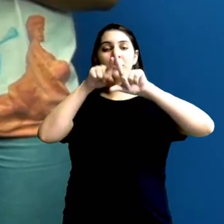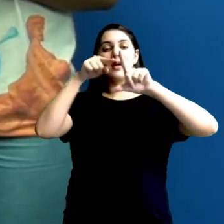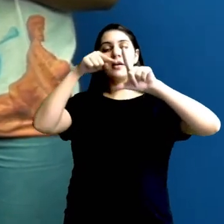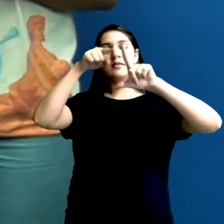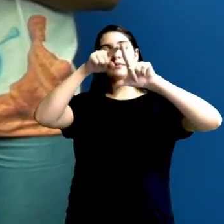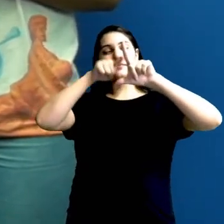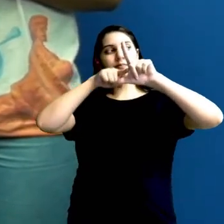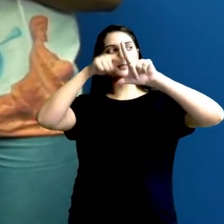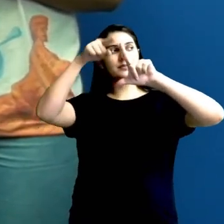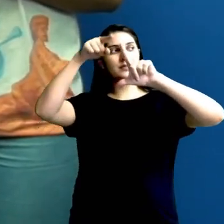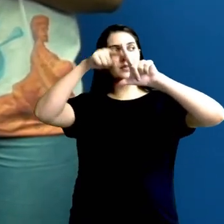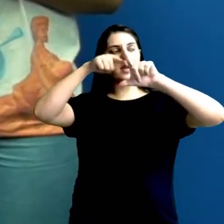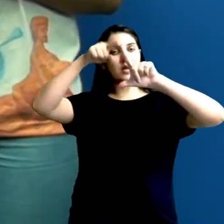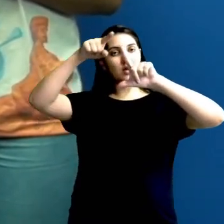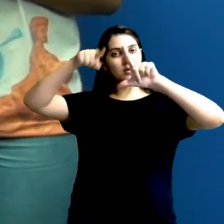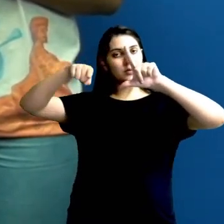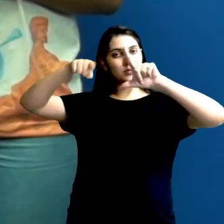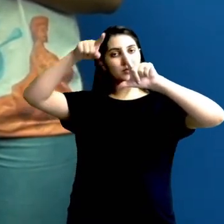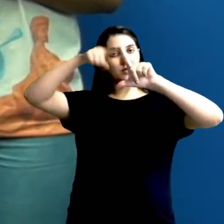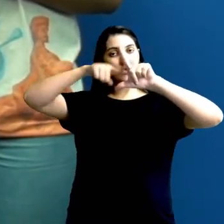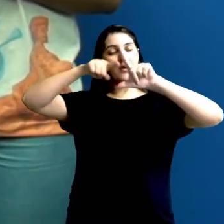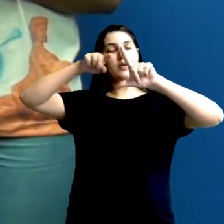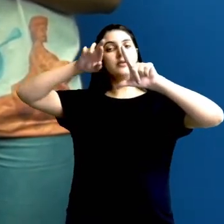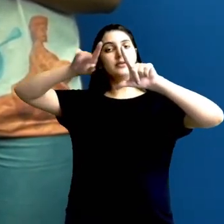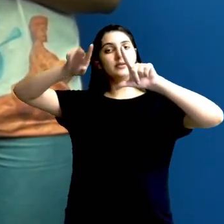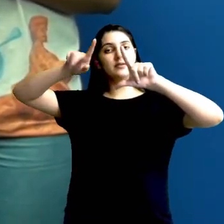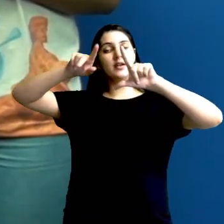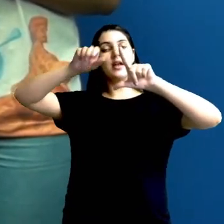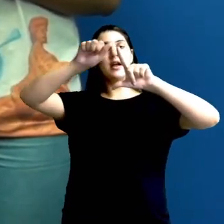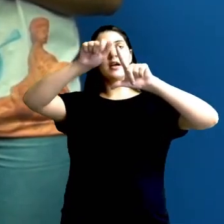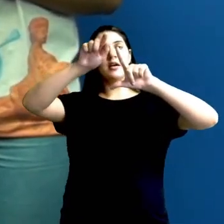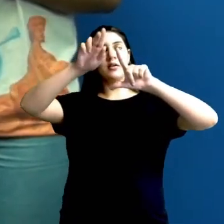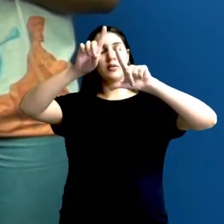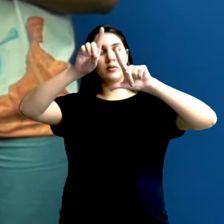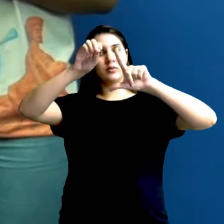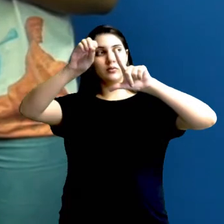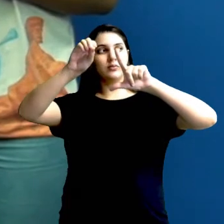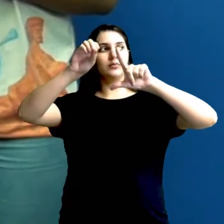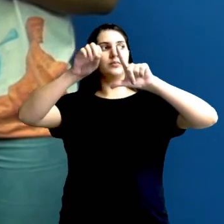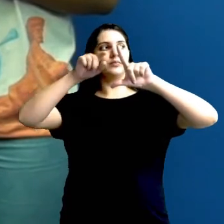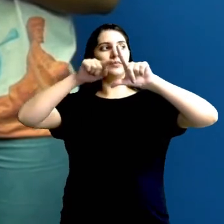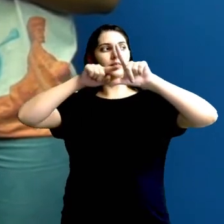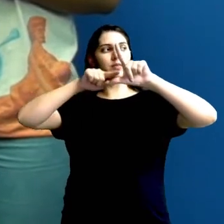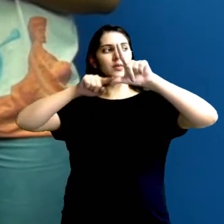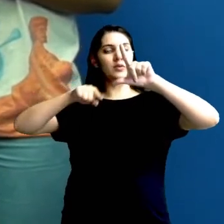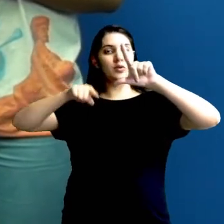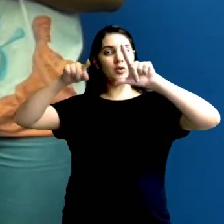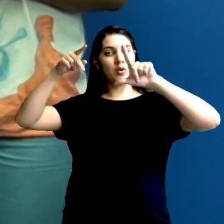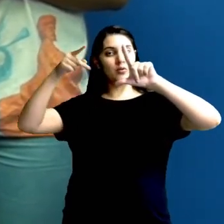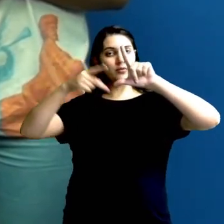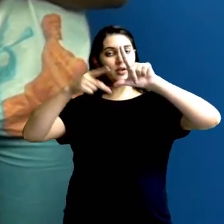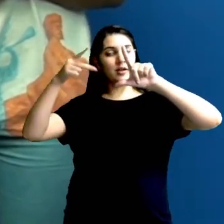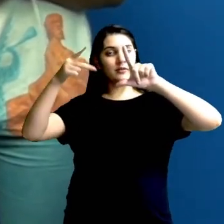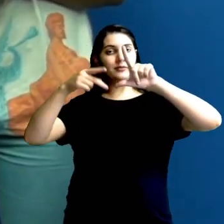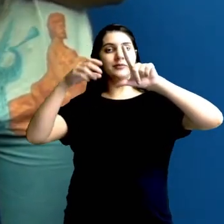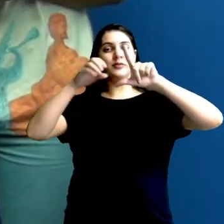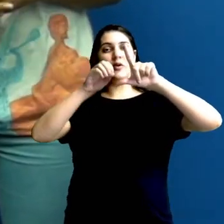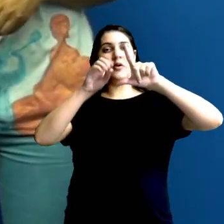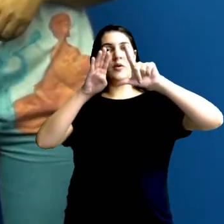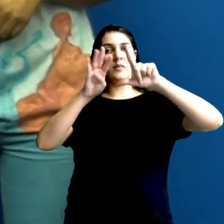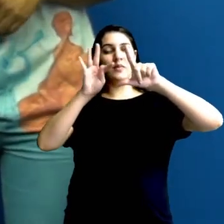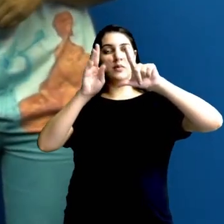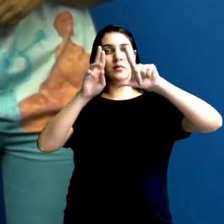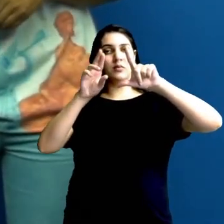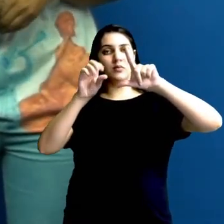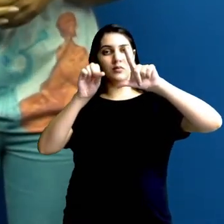Ó, dois lados paralelos agudos, dois lados paralelos obtusos.